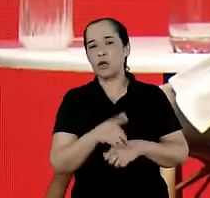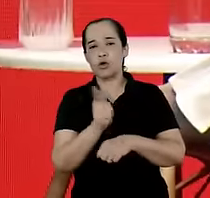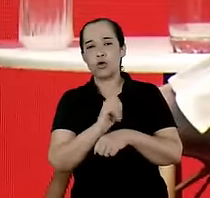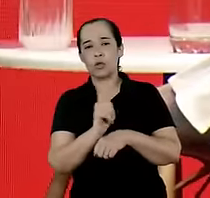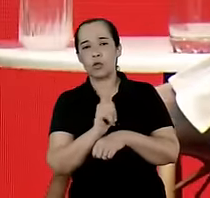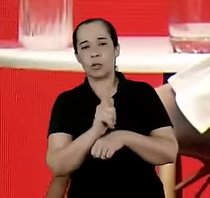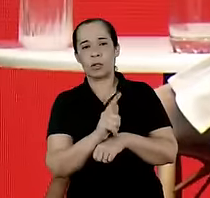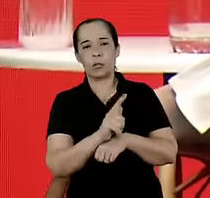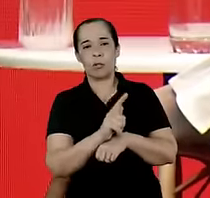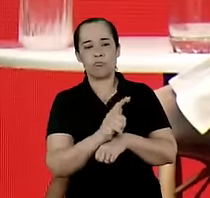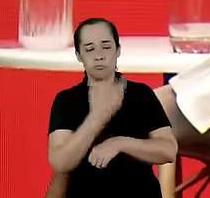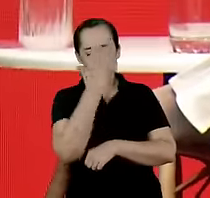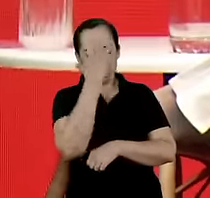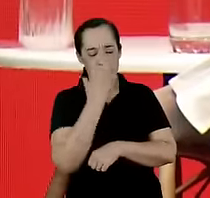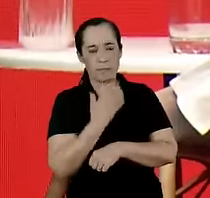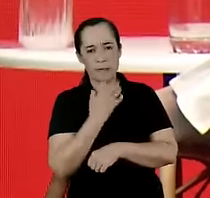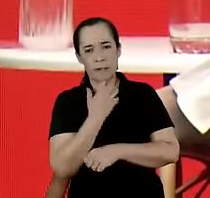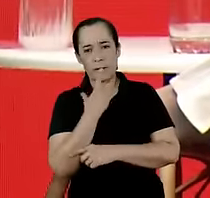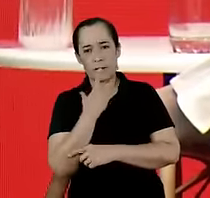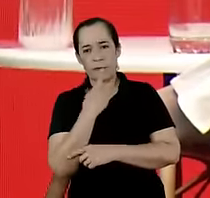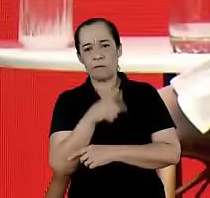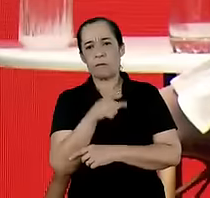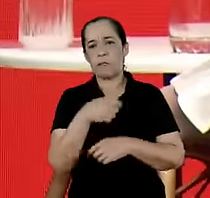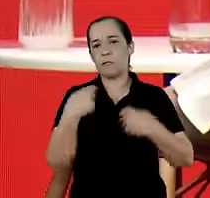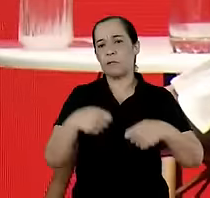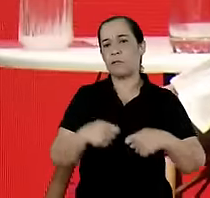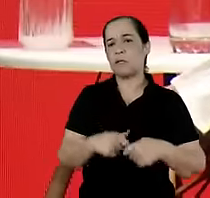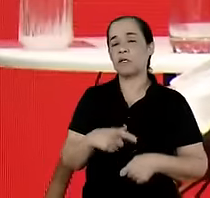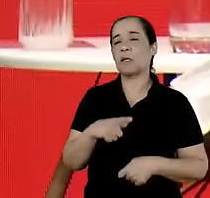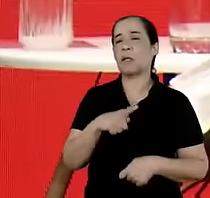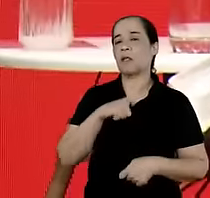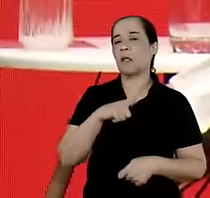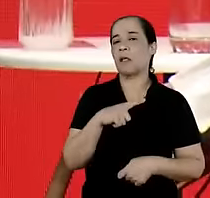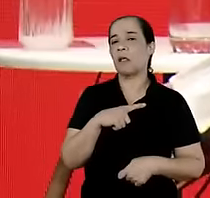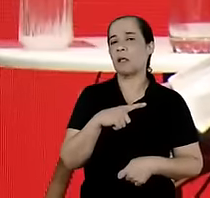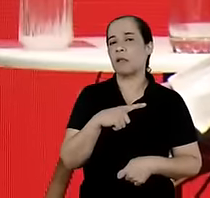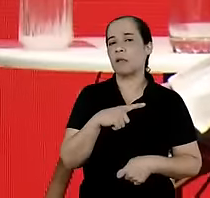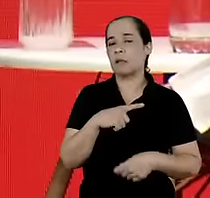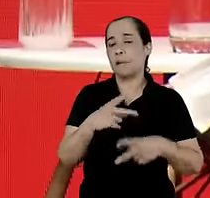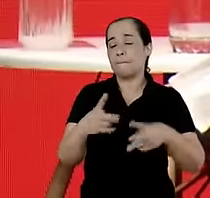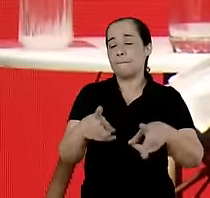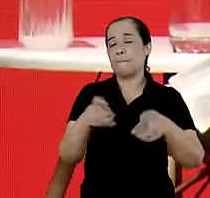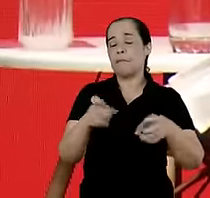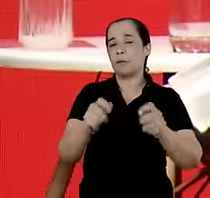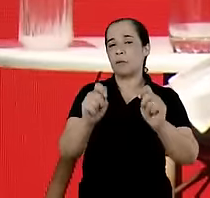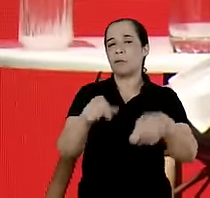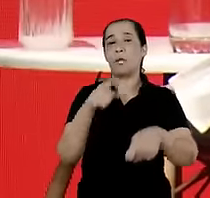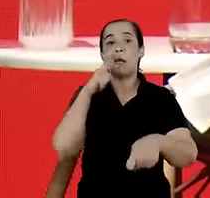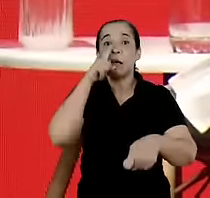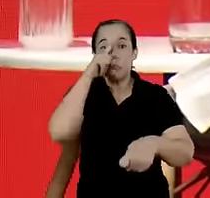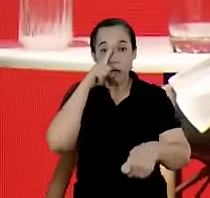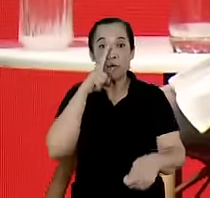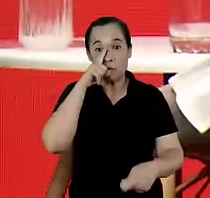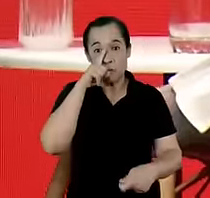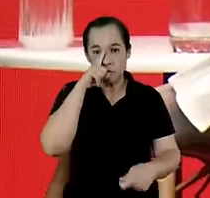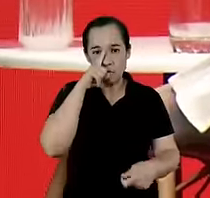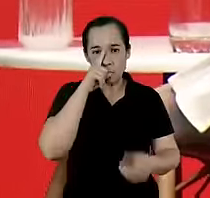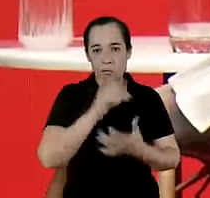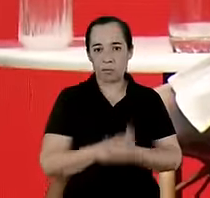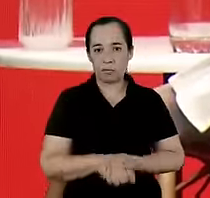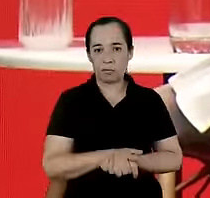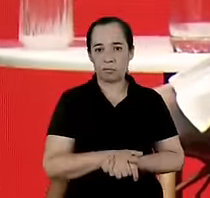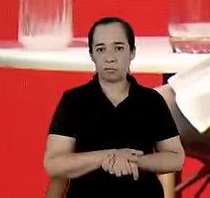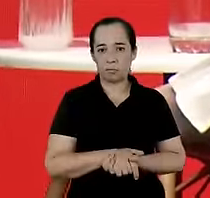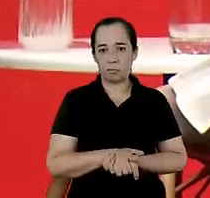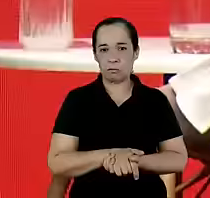sério né então você tem sempre tem que considerar riscos que você não tá eh eh Considerando o cenário base